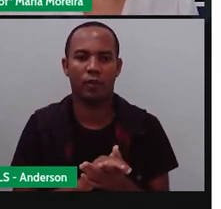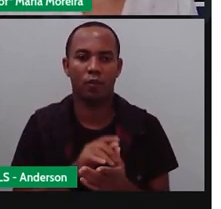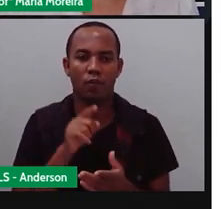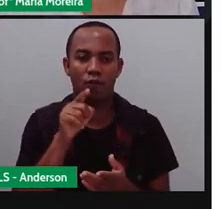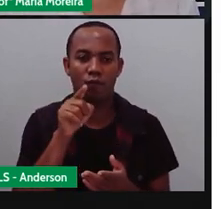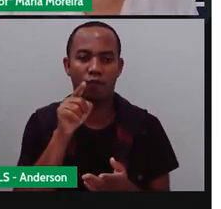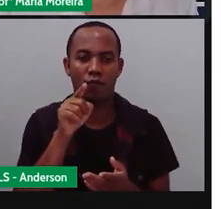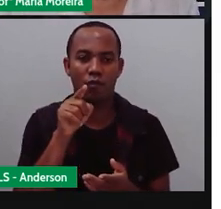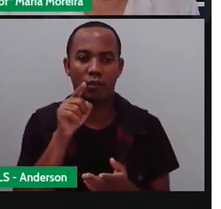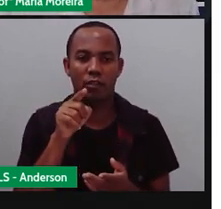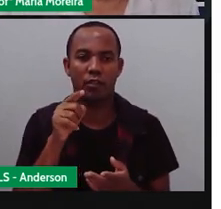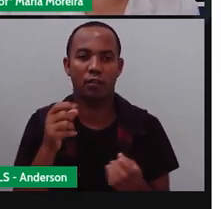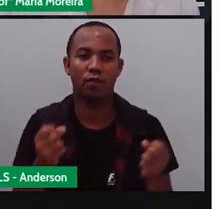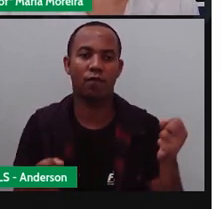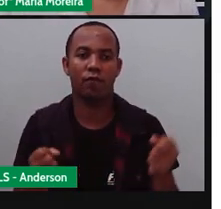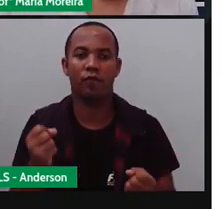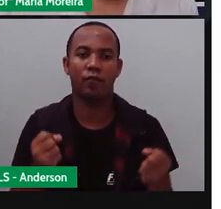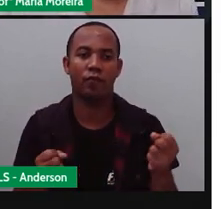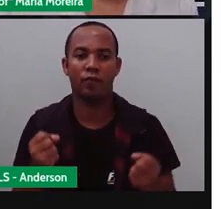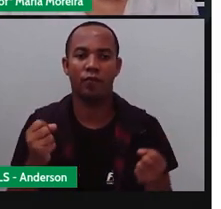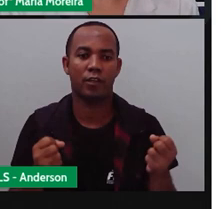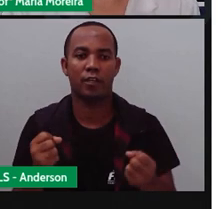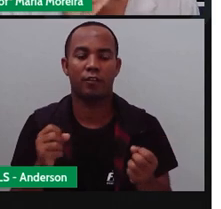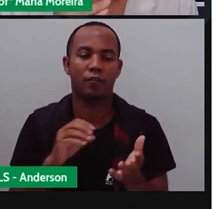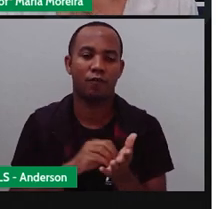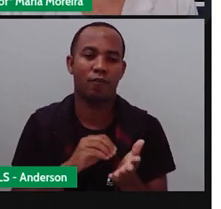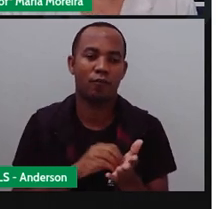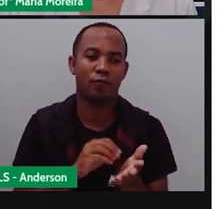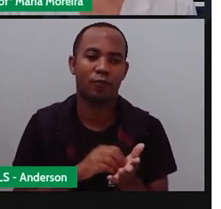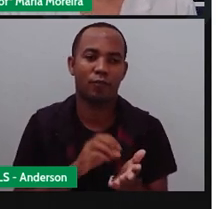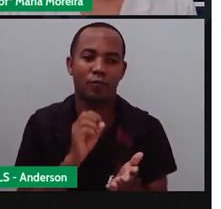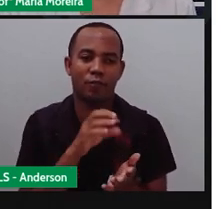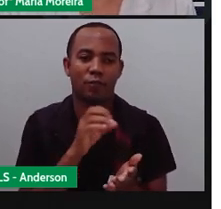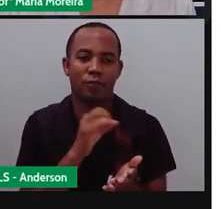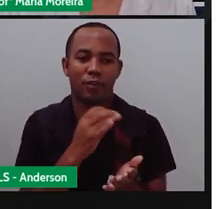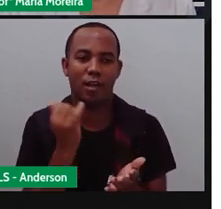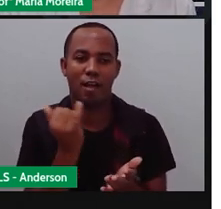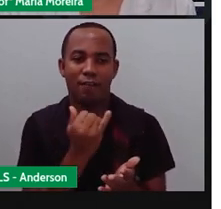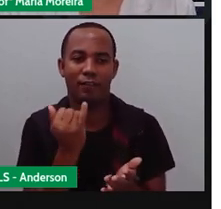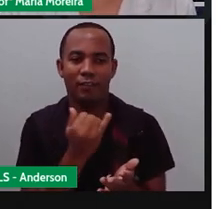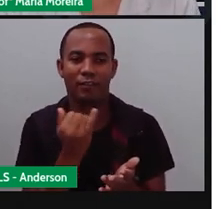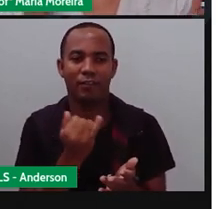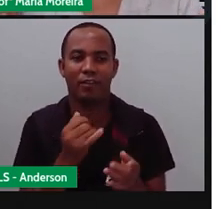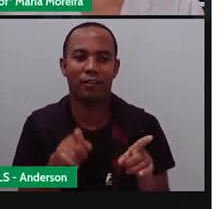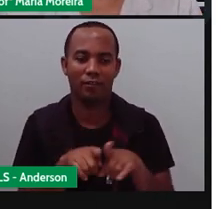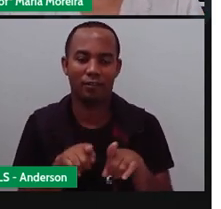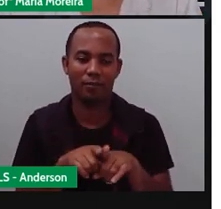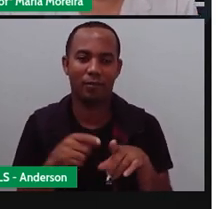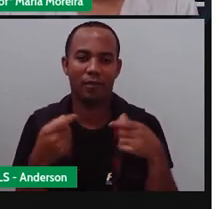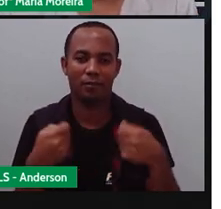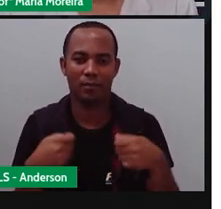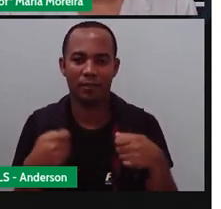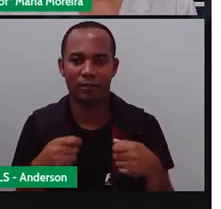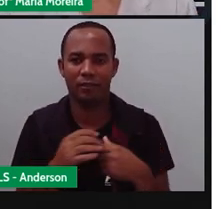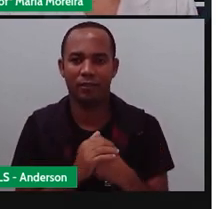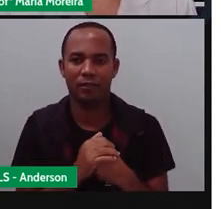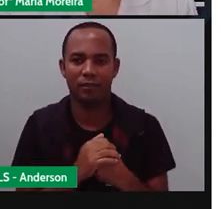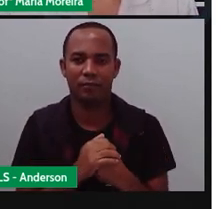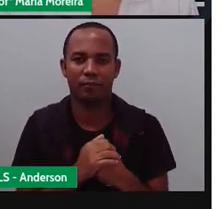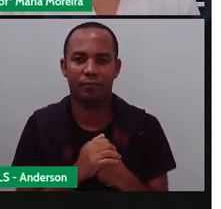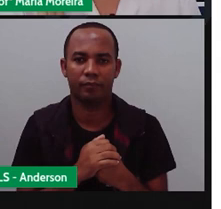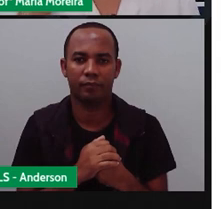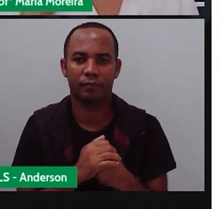você que tava na frente que não deu o que aceita então o trator também precisa data certa tarde ele tá no centro da cidade